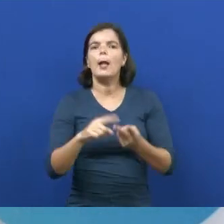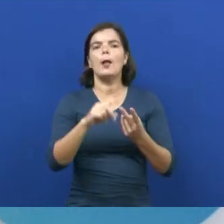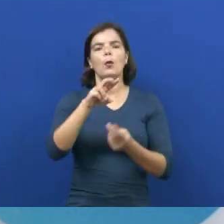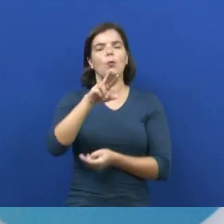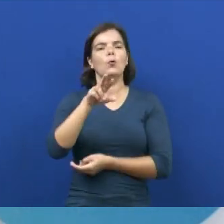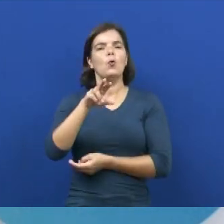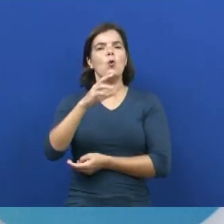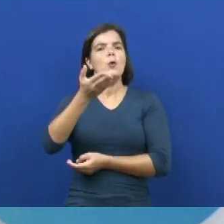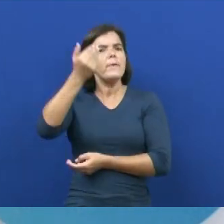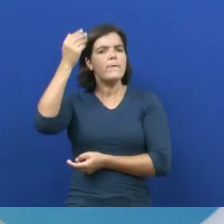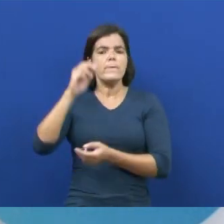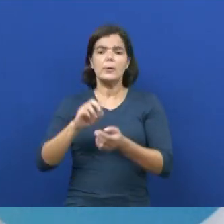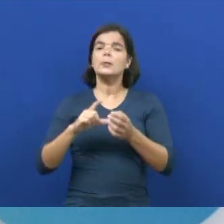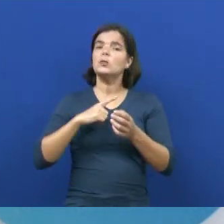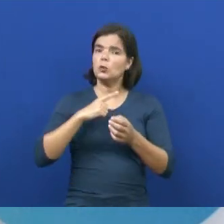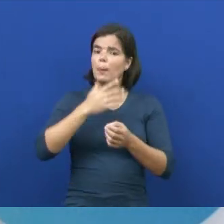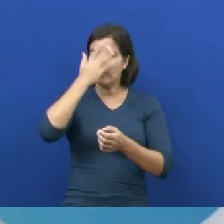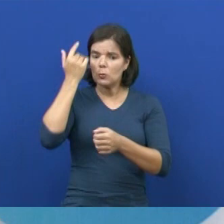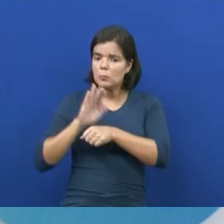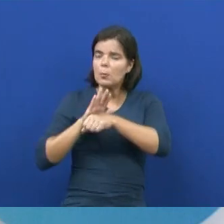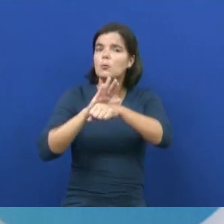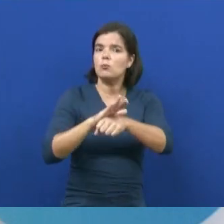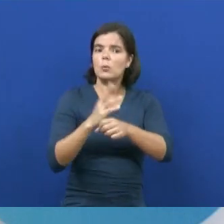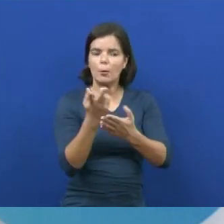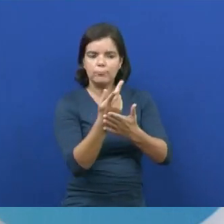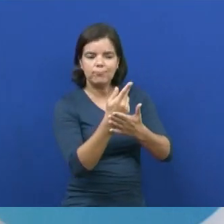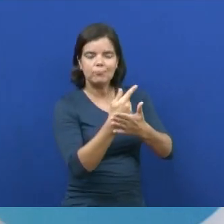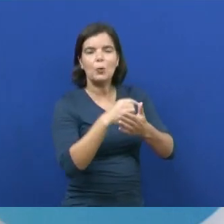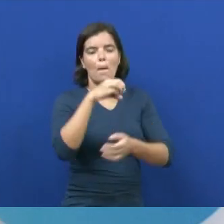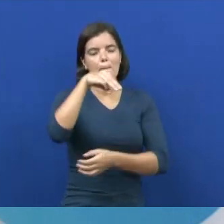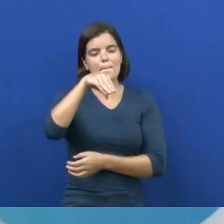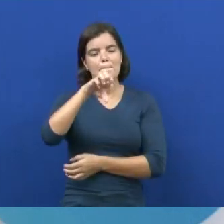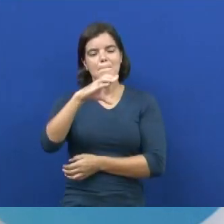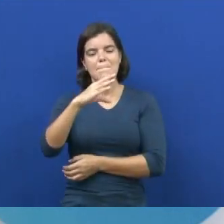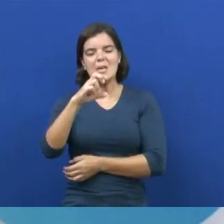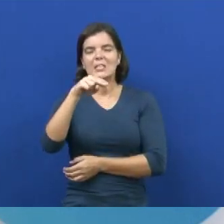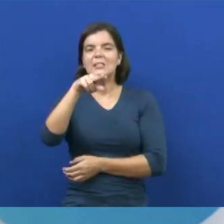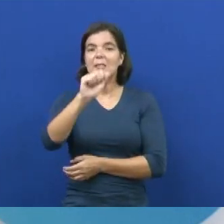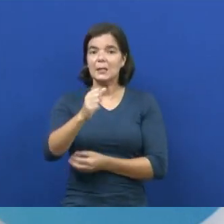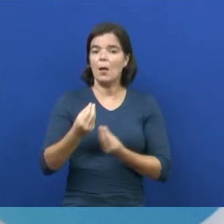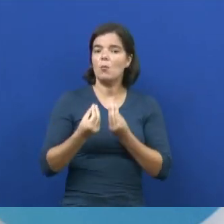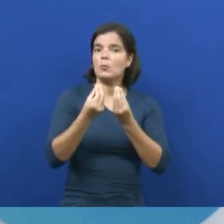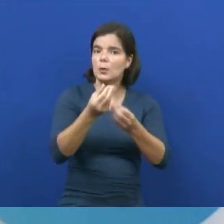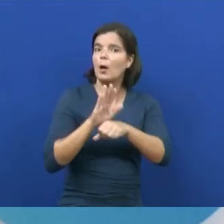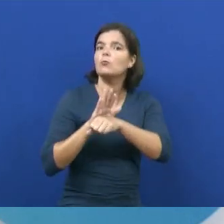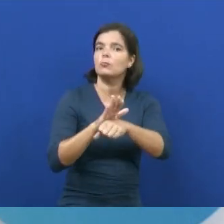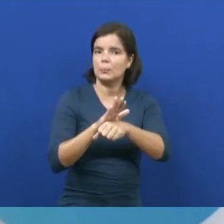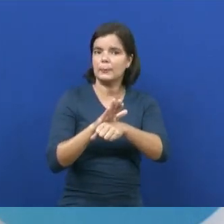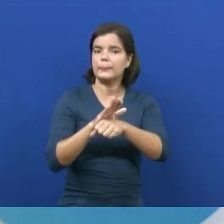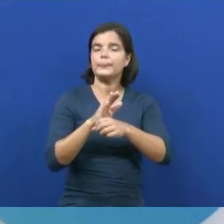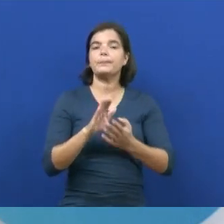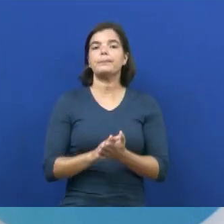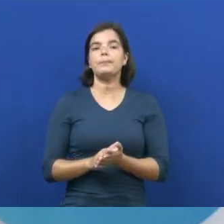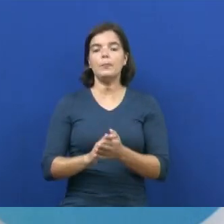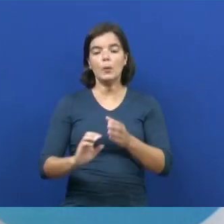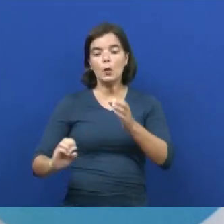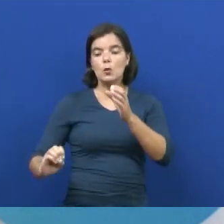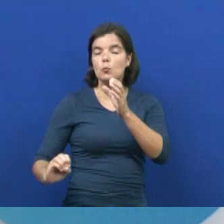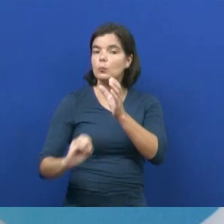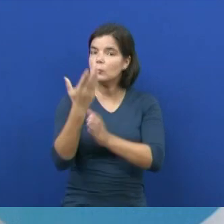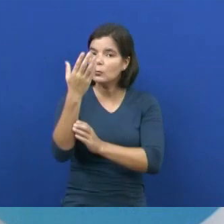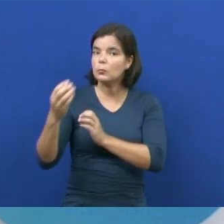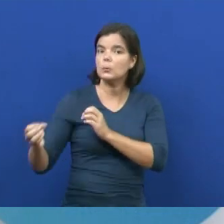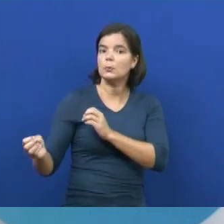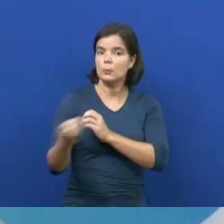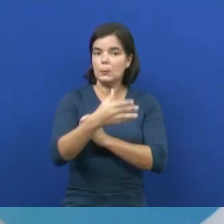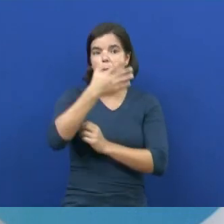eram patrocinados pelos mecenas, eram as pessoas que davam esse patrocínio. E o Renascimento fez com que